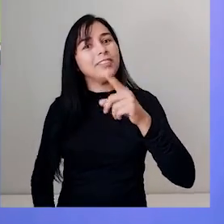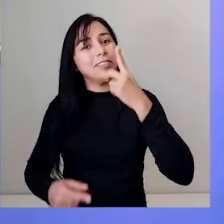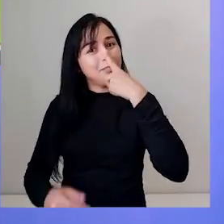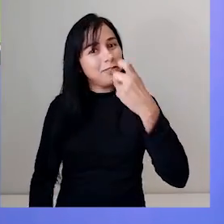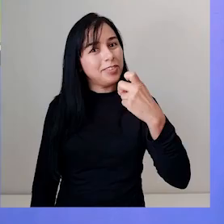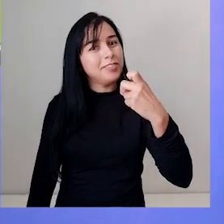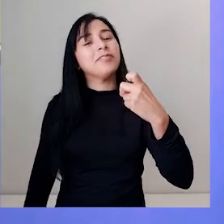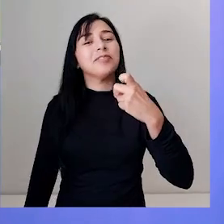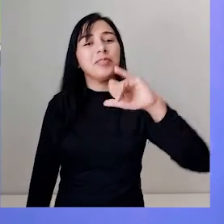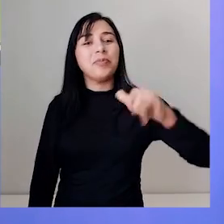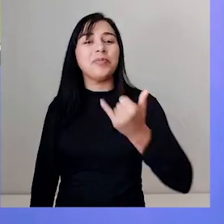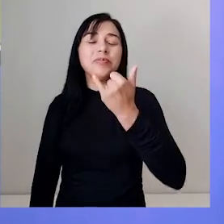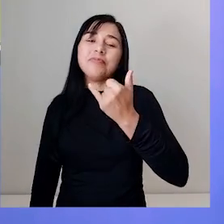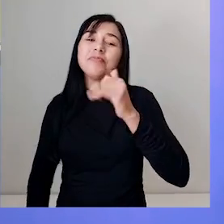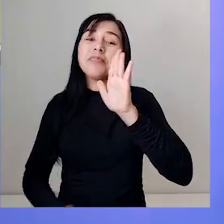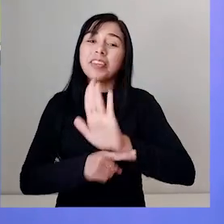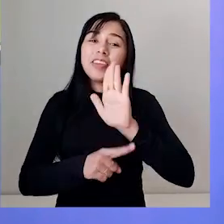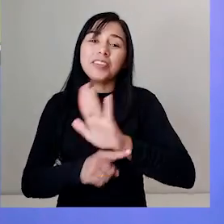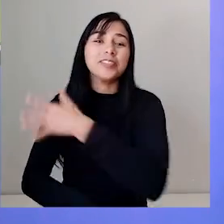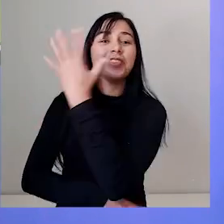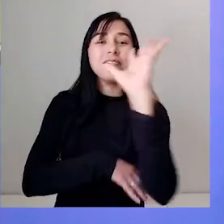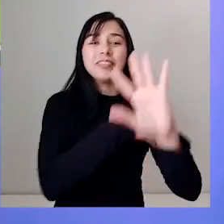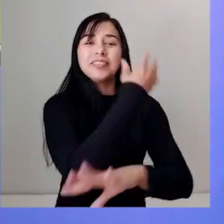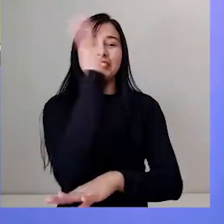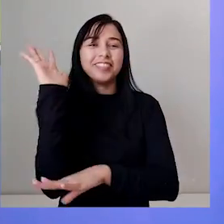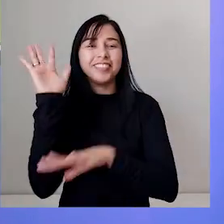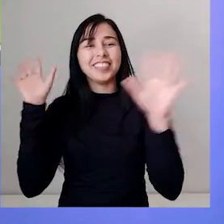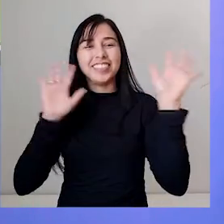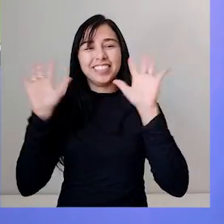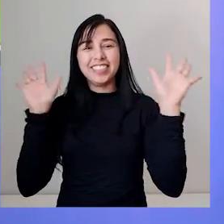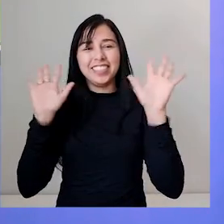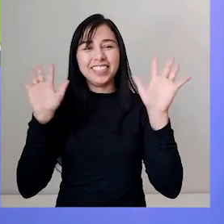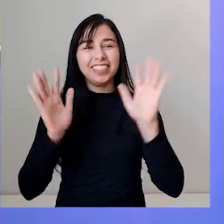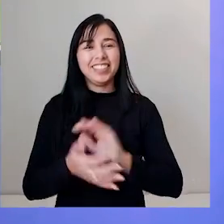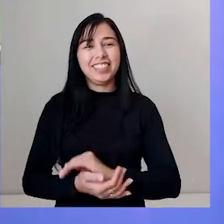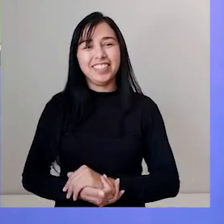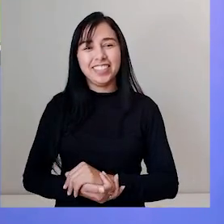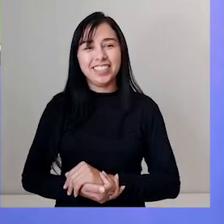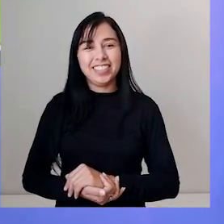lixo e contribuir para o meio ambiente. Até a próxima aula. Tchau, tchau.